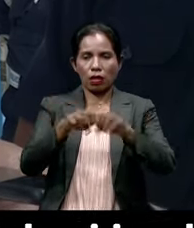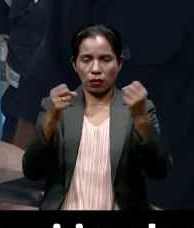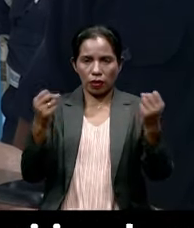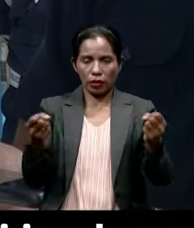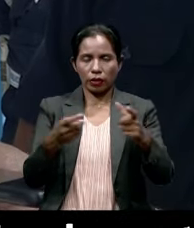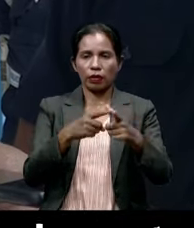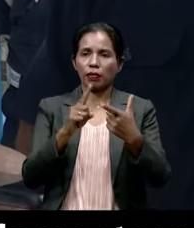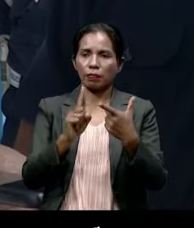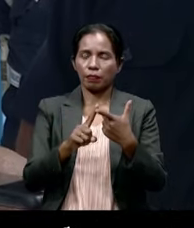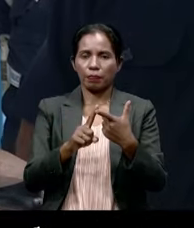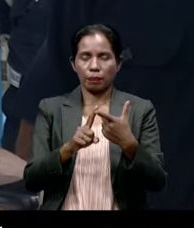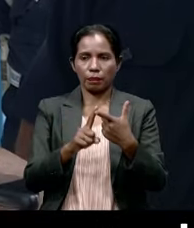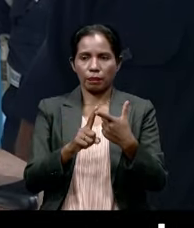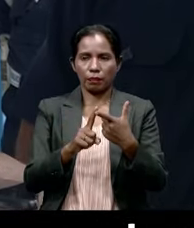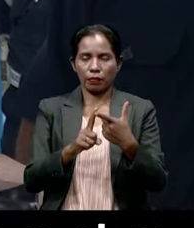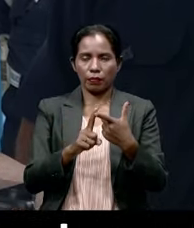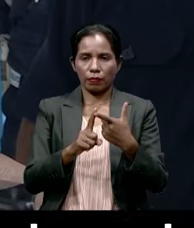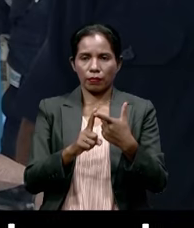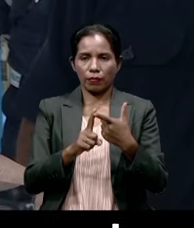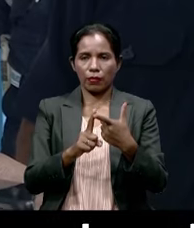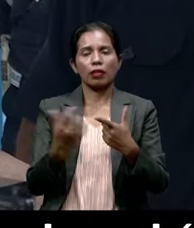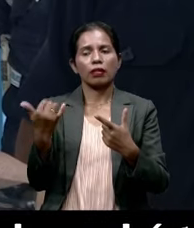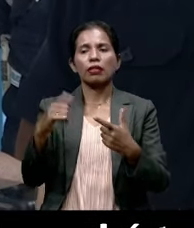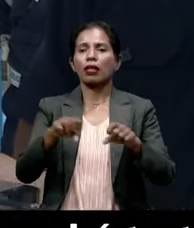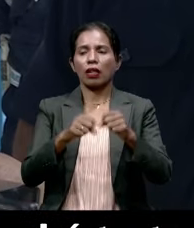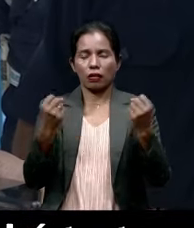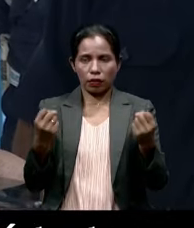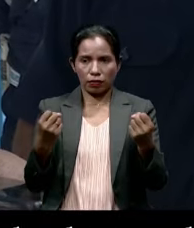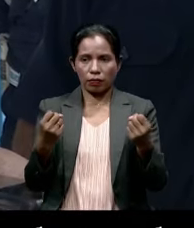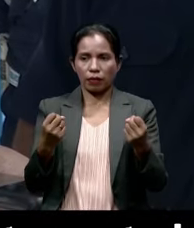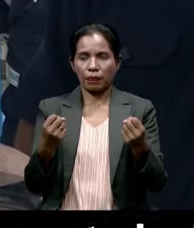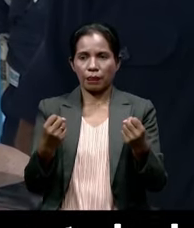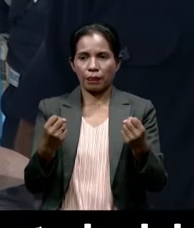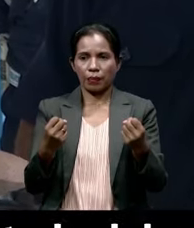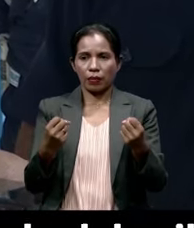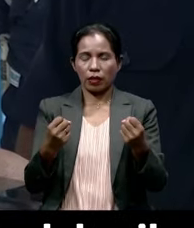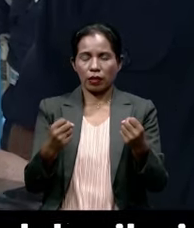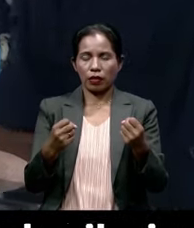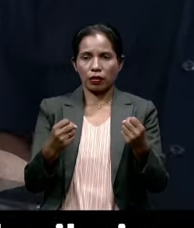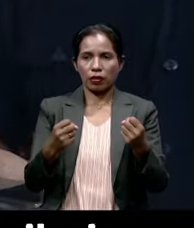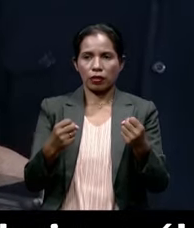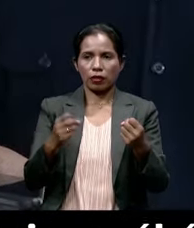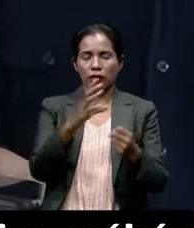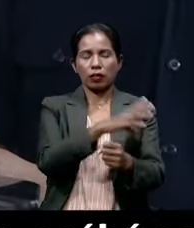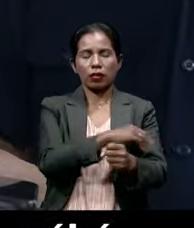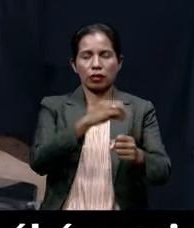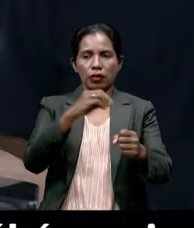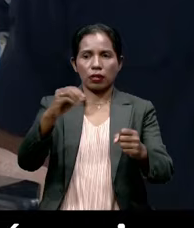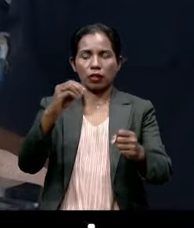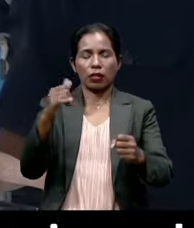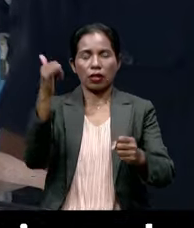i mos sira estraga mos kamera CCTV